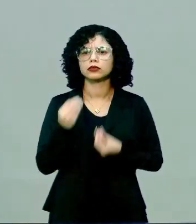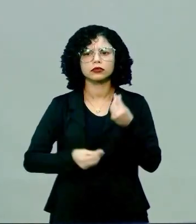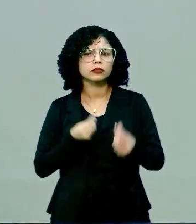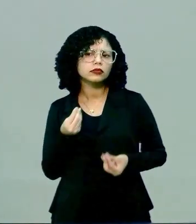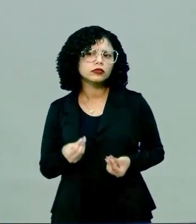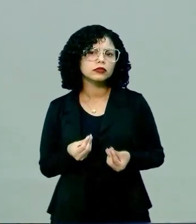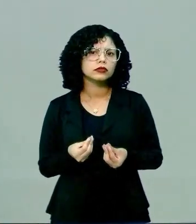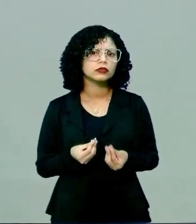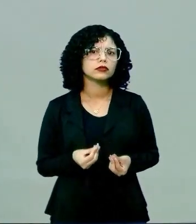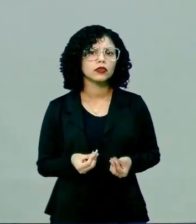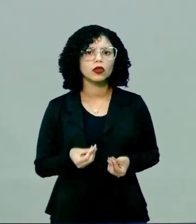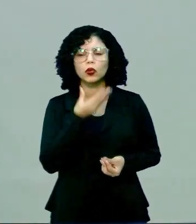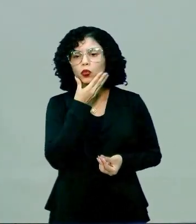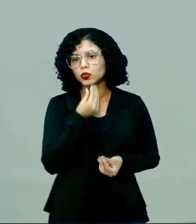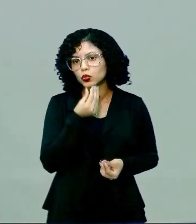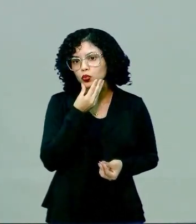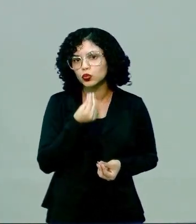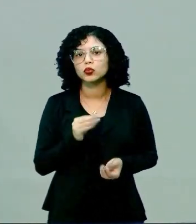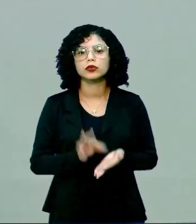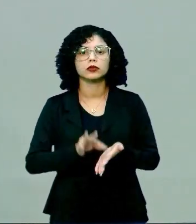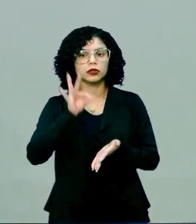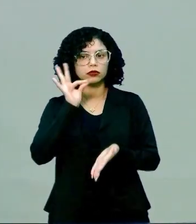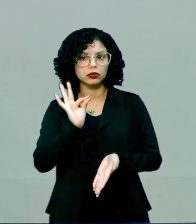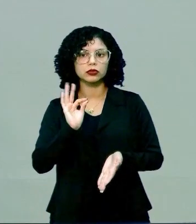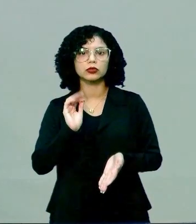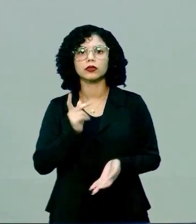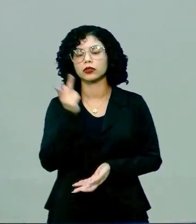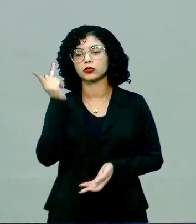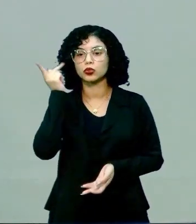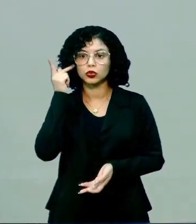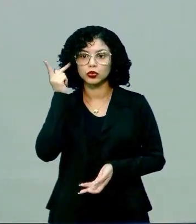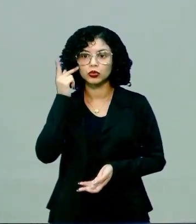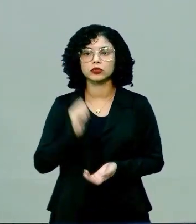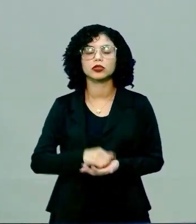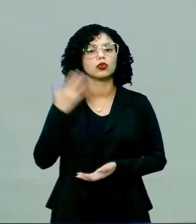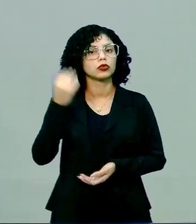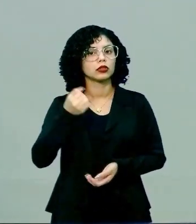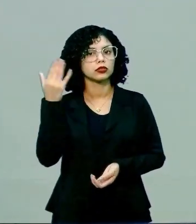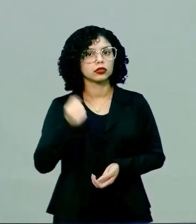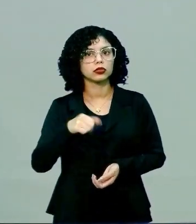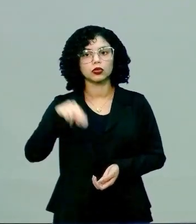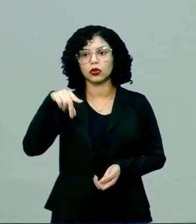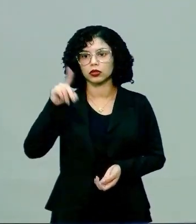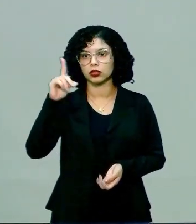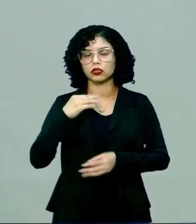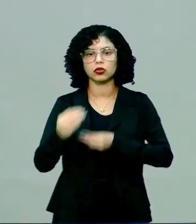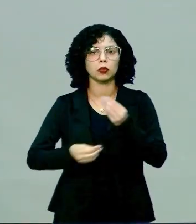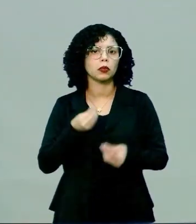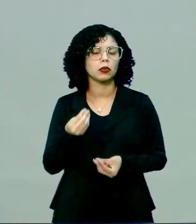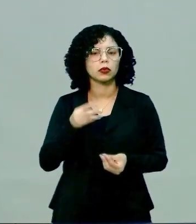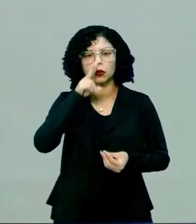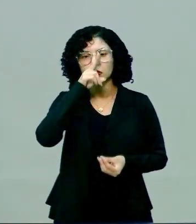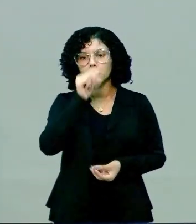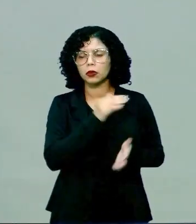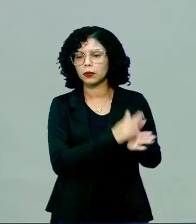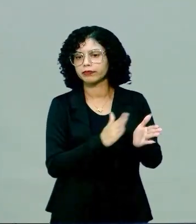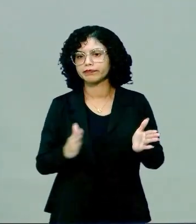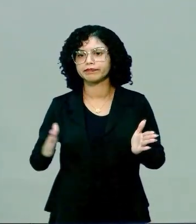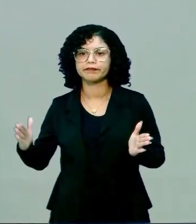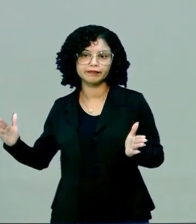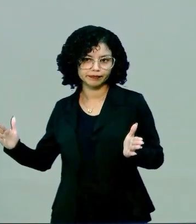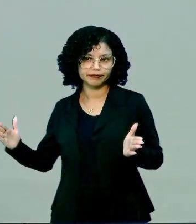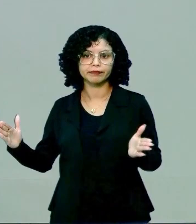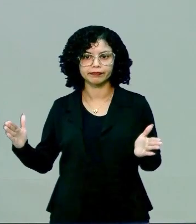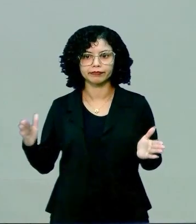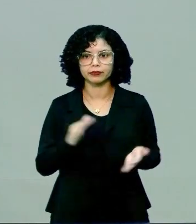os cafeicultores de São Paulo e os leiteiros de Minas Gerais vão conseguir se revezar no poder durante todo esse período